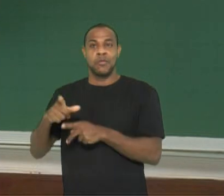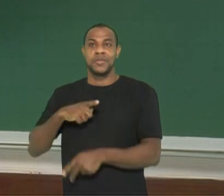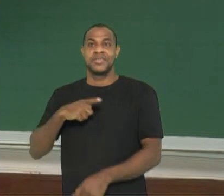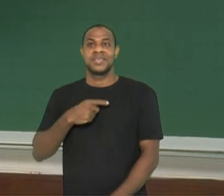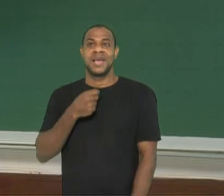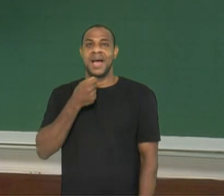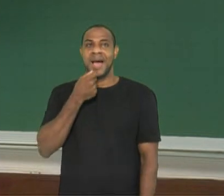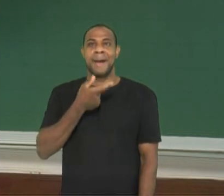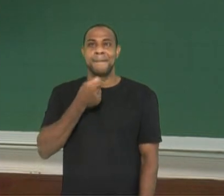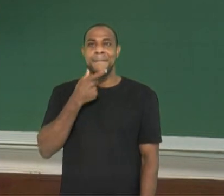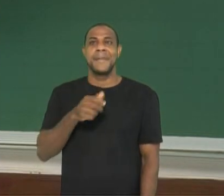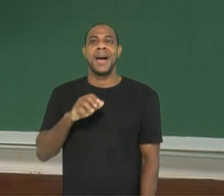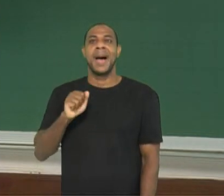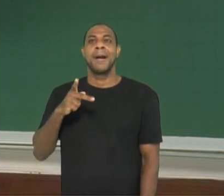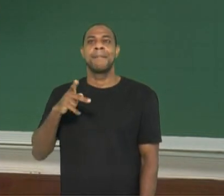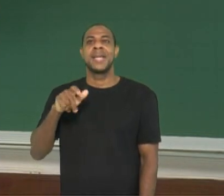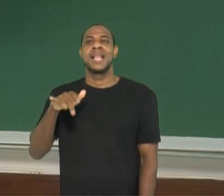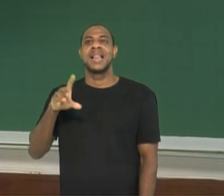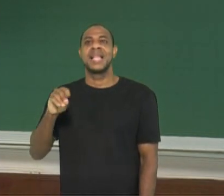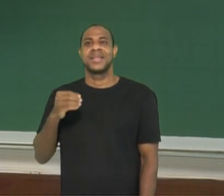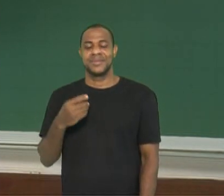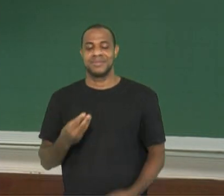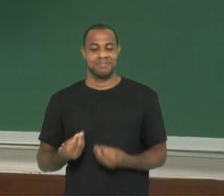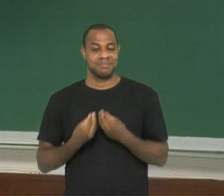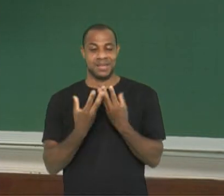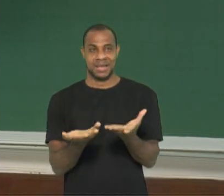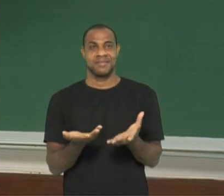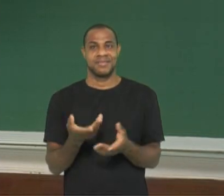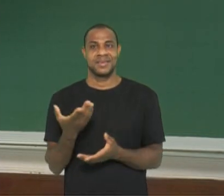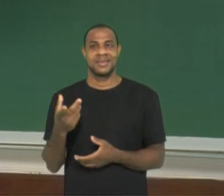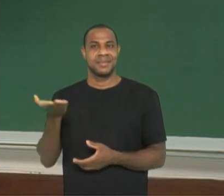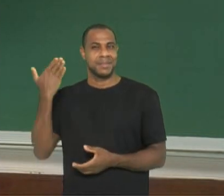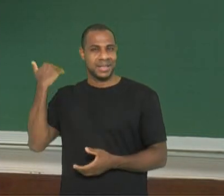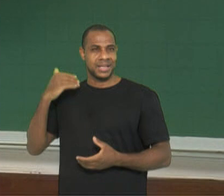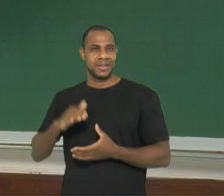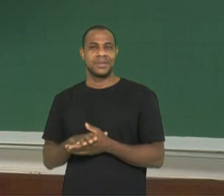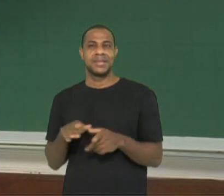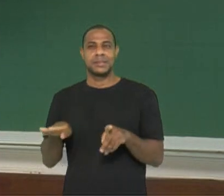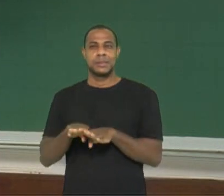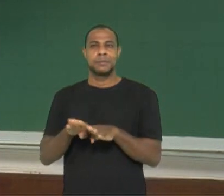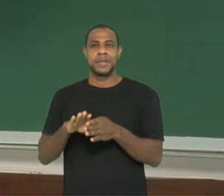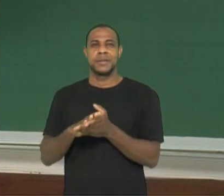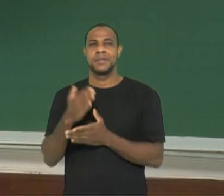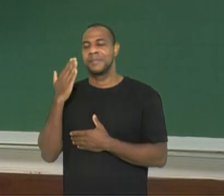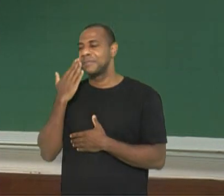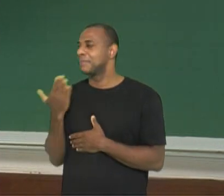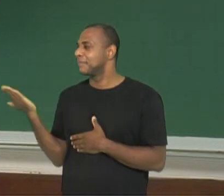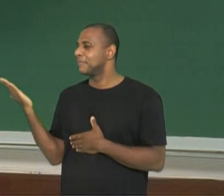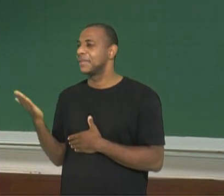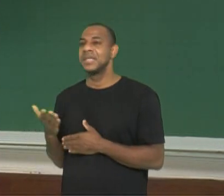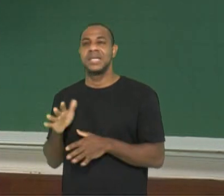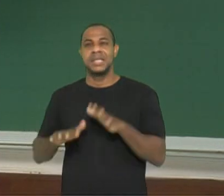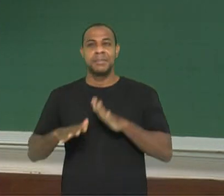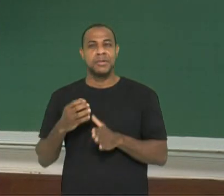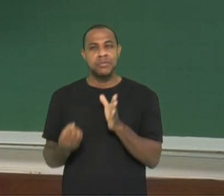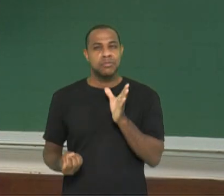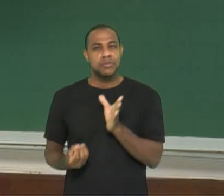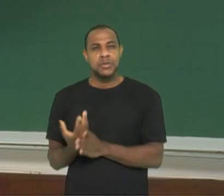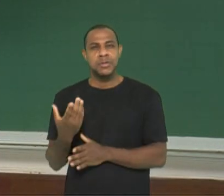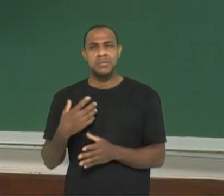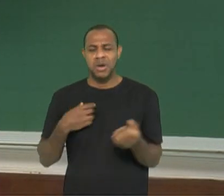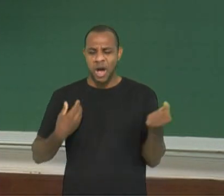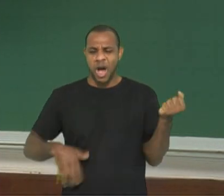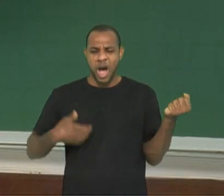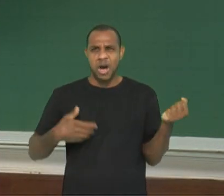torcidas organizadas. E ficou tão famosa a coisa da bitomania que não existia instrumentos elétricos, de repente surge e começa a se tocar rock no